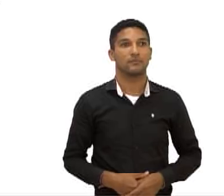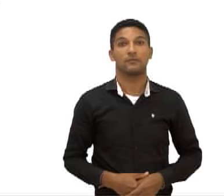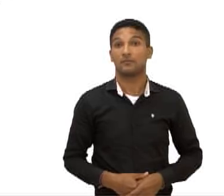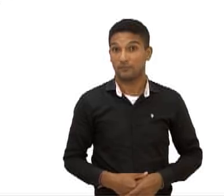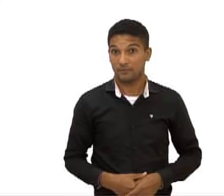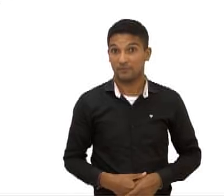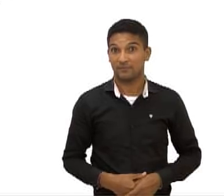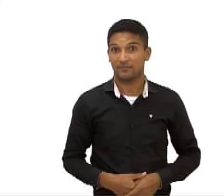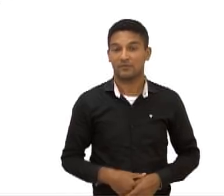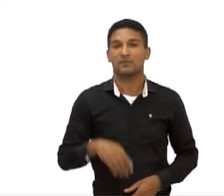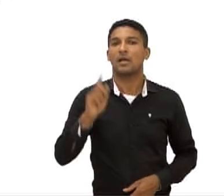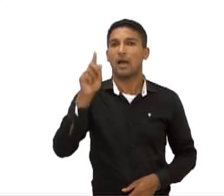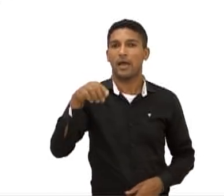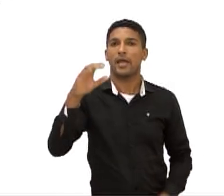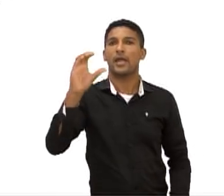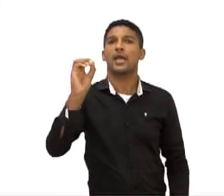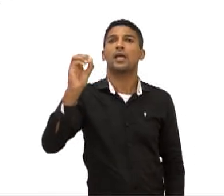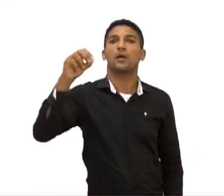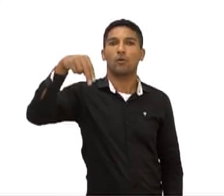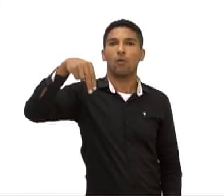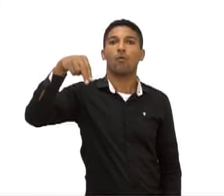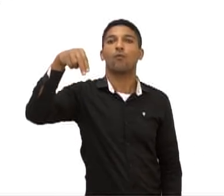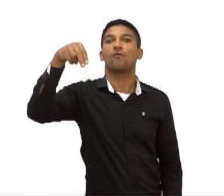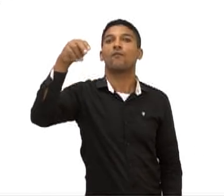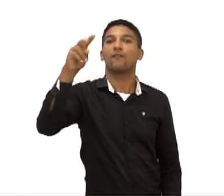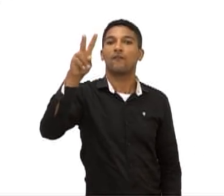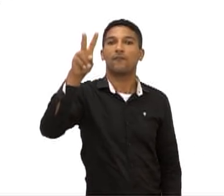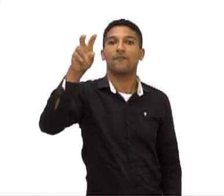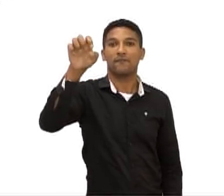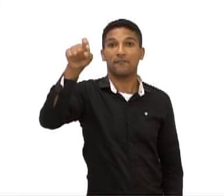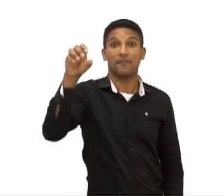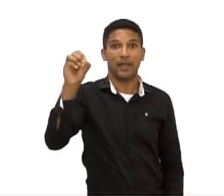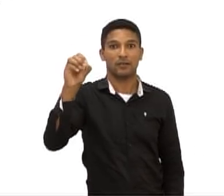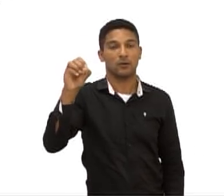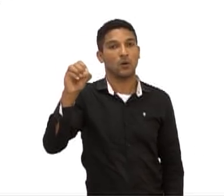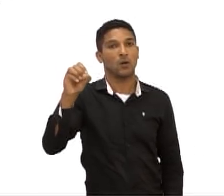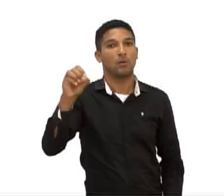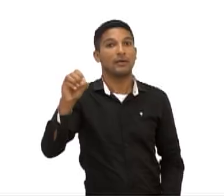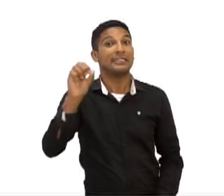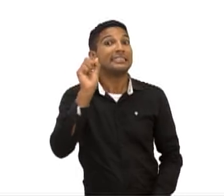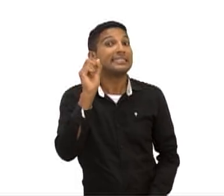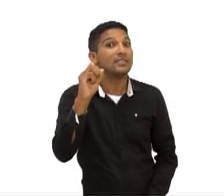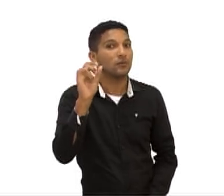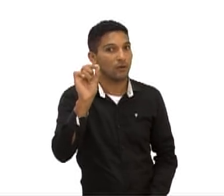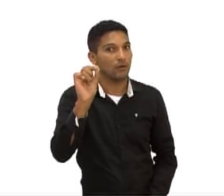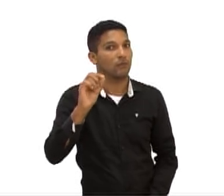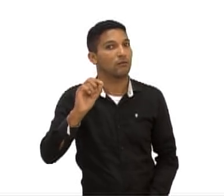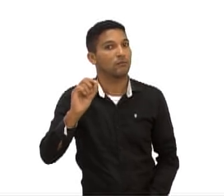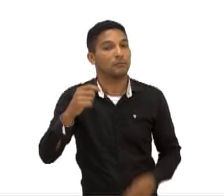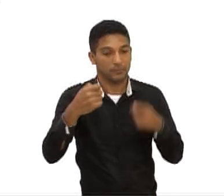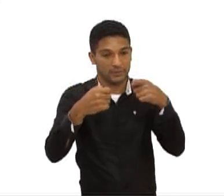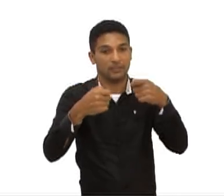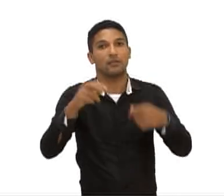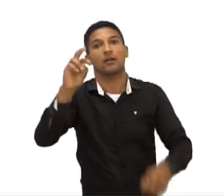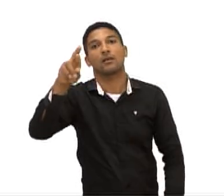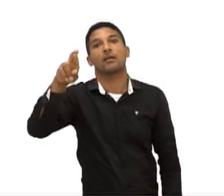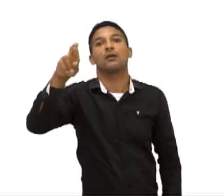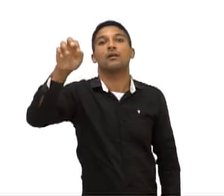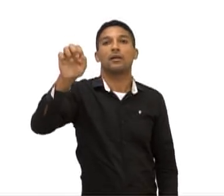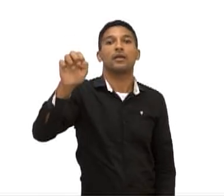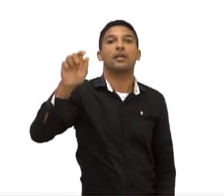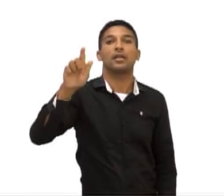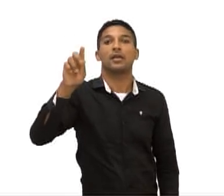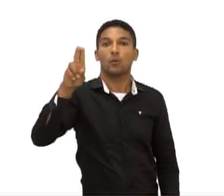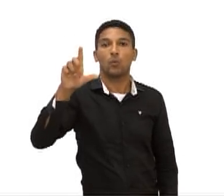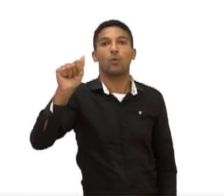será convexo se ele for um polígono regular, tá bom? Ou seja, todos os seus lados, tá bom? Os seus ângulos terão a mesma